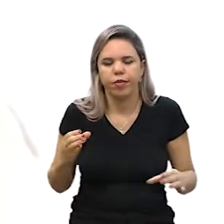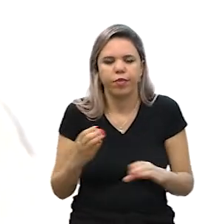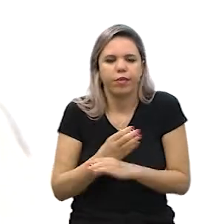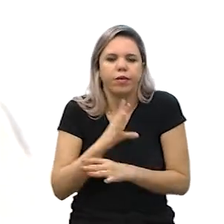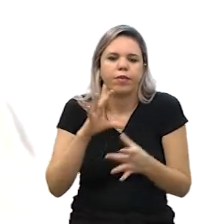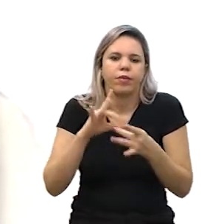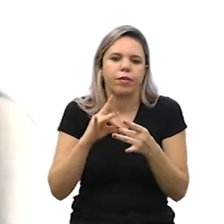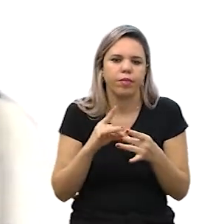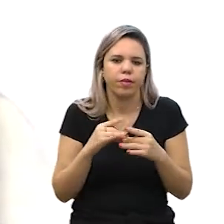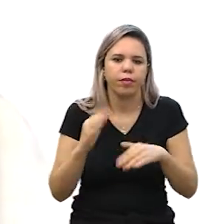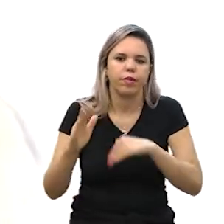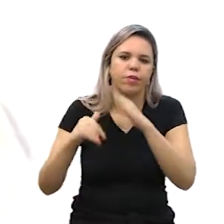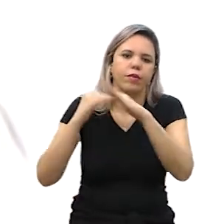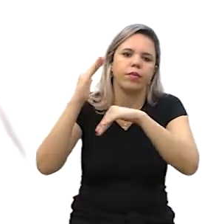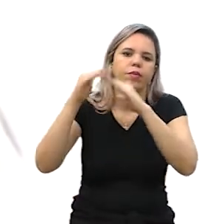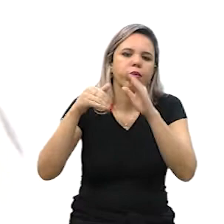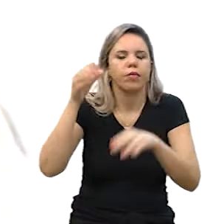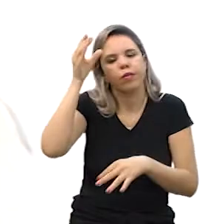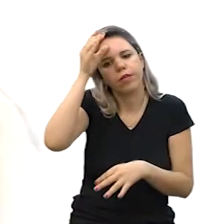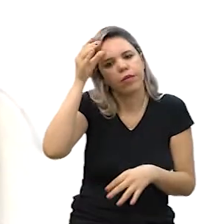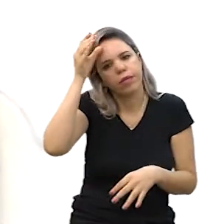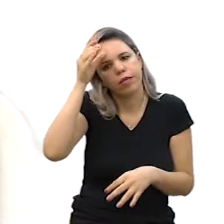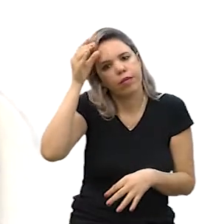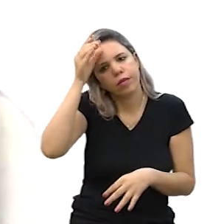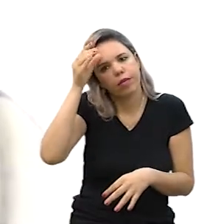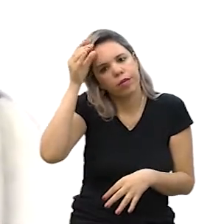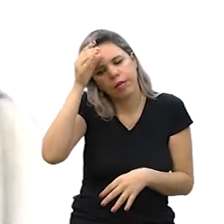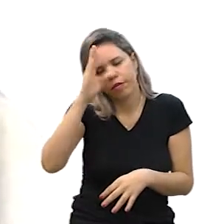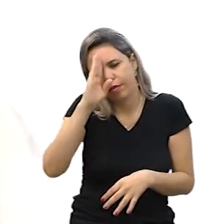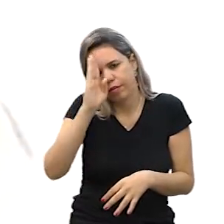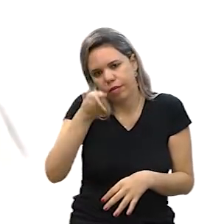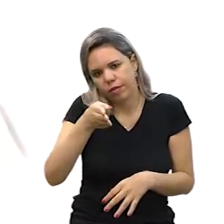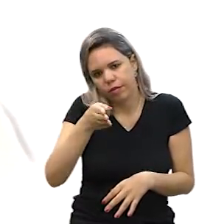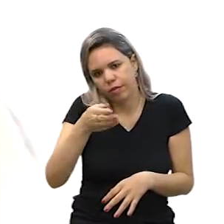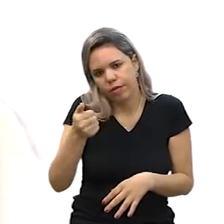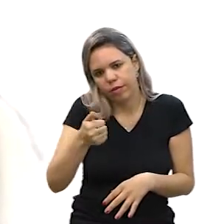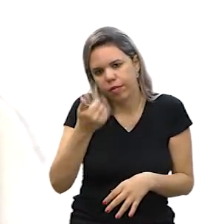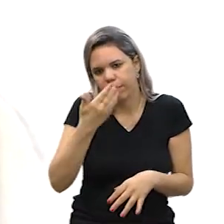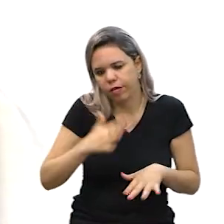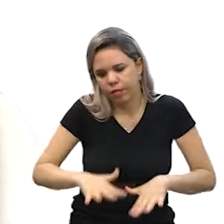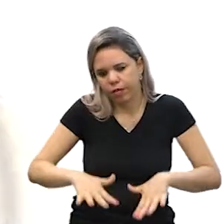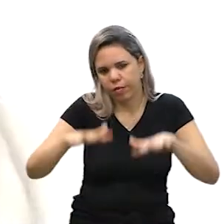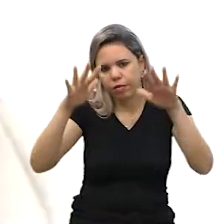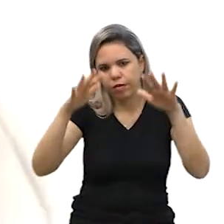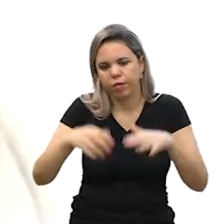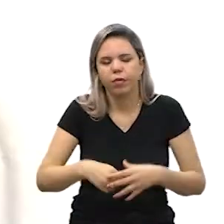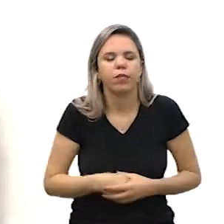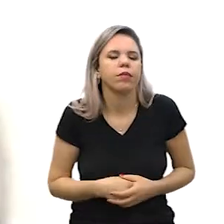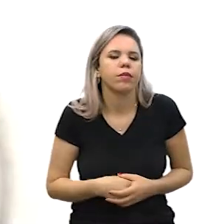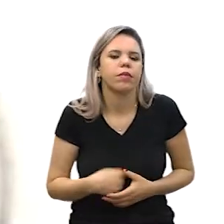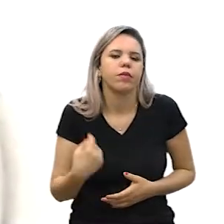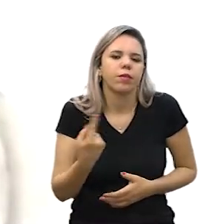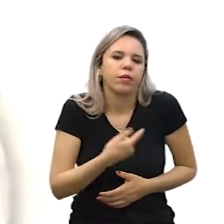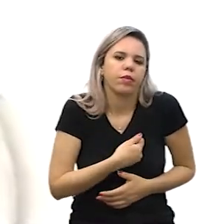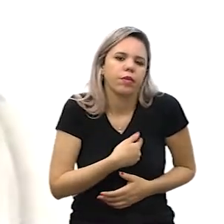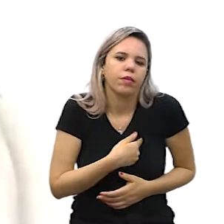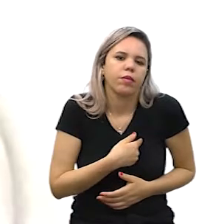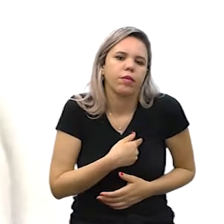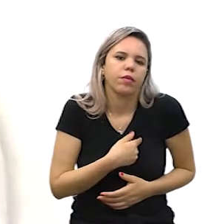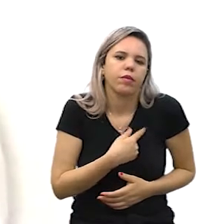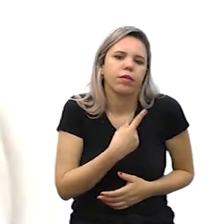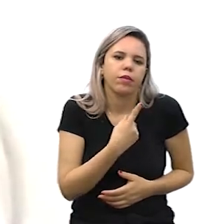em questões de desenvolvimento cognitivo, principalmente na primeira infância, né? Quando a gente,